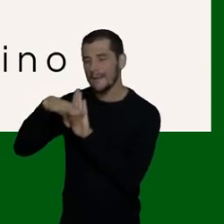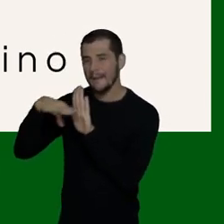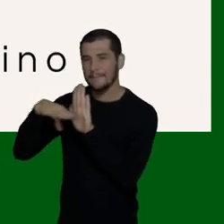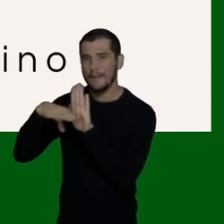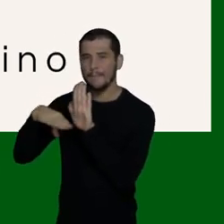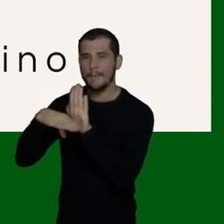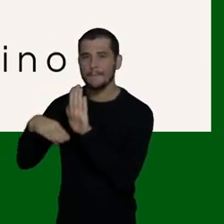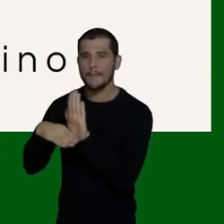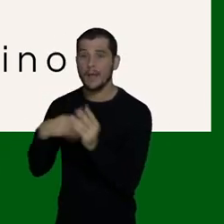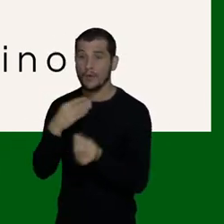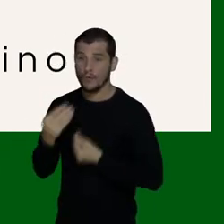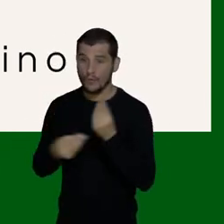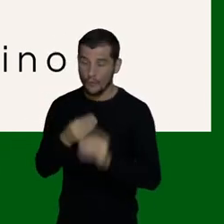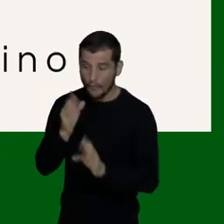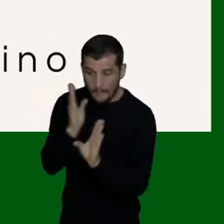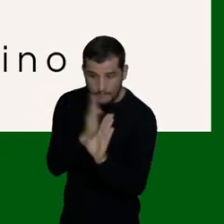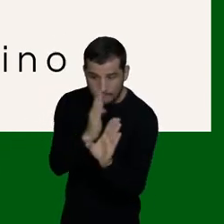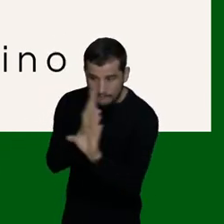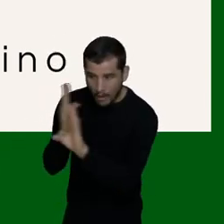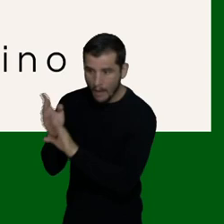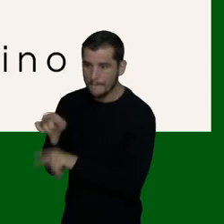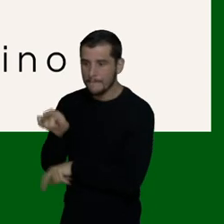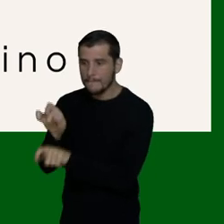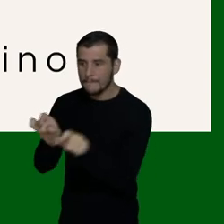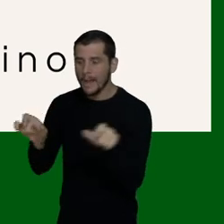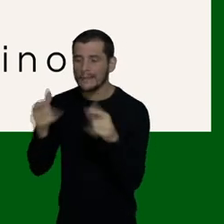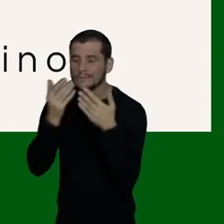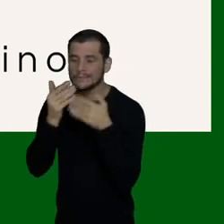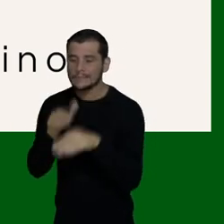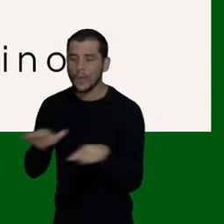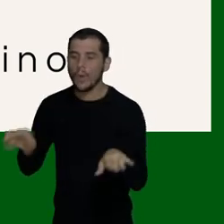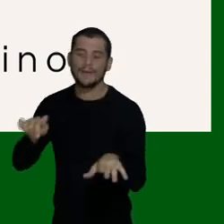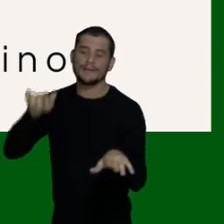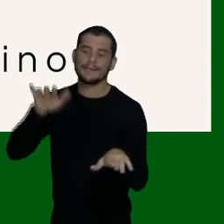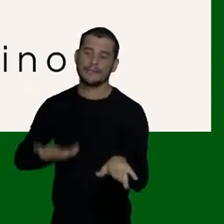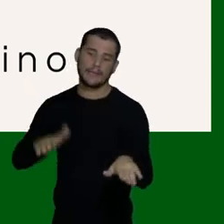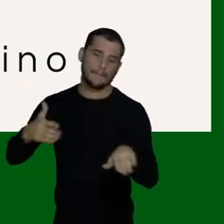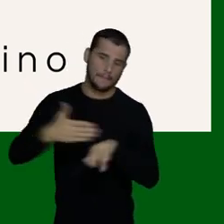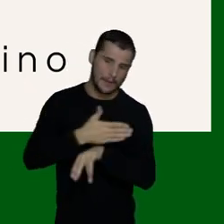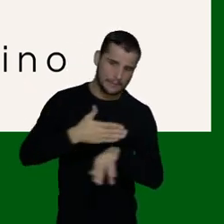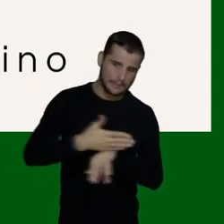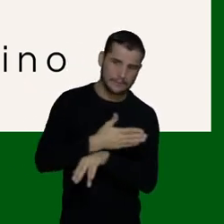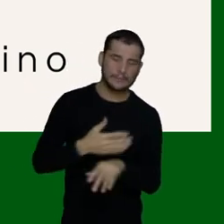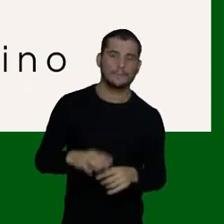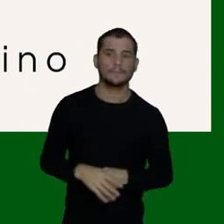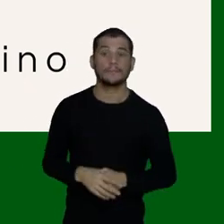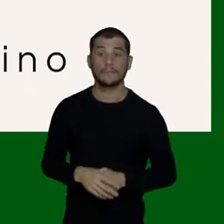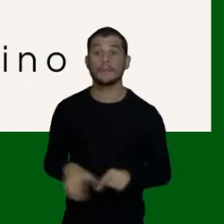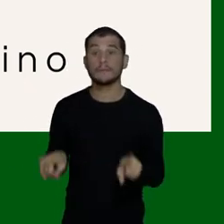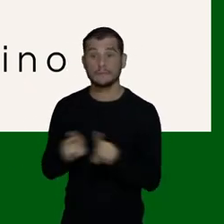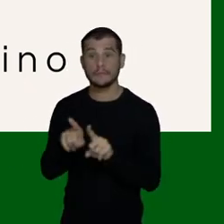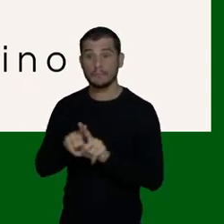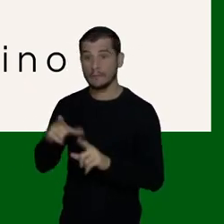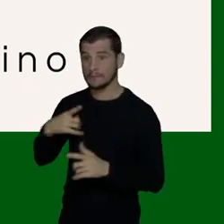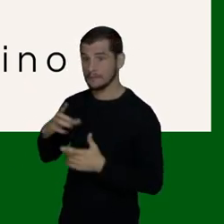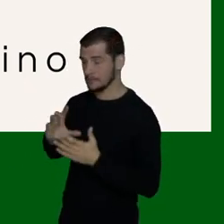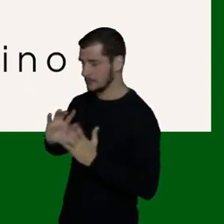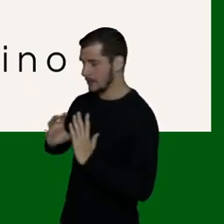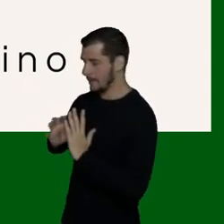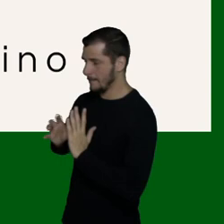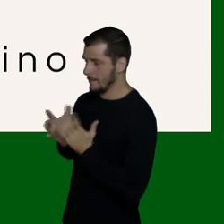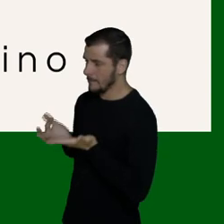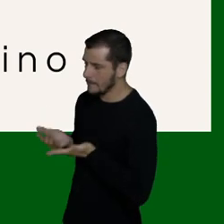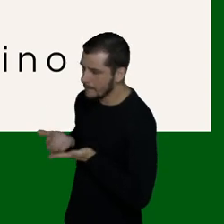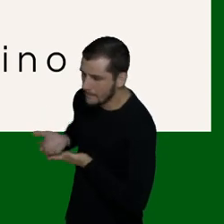que nós utiliz em cada área a gente alimenta um banco de dados já há mais de 10 anos